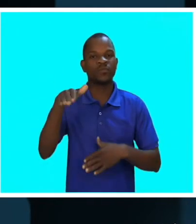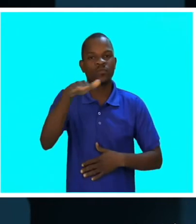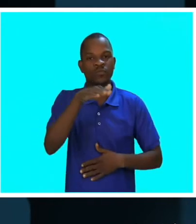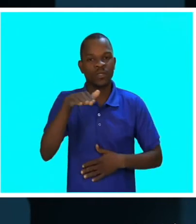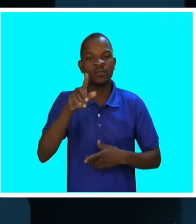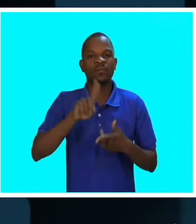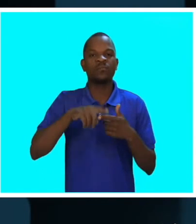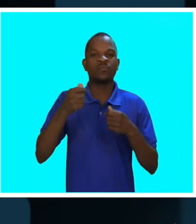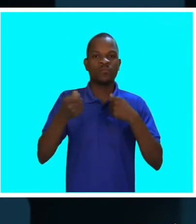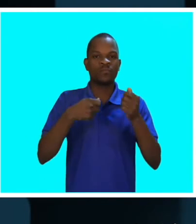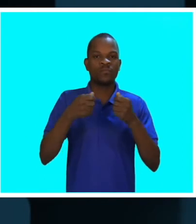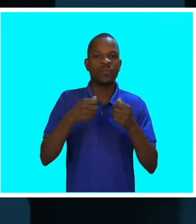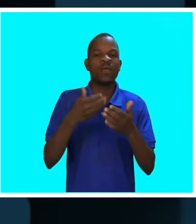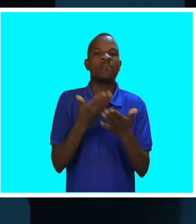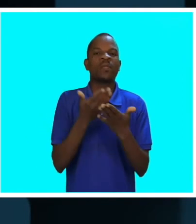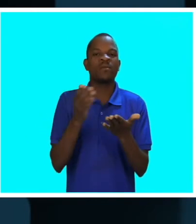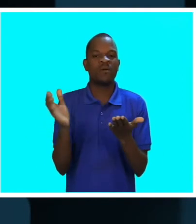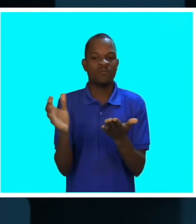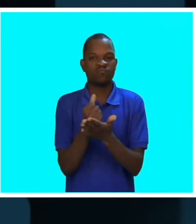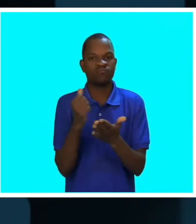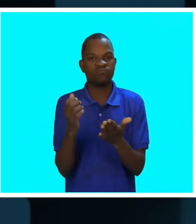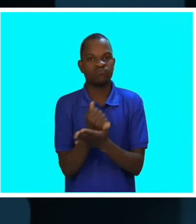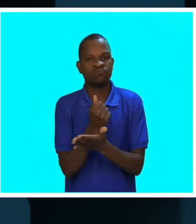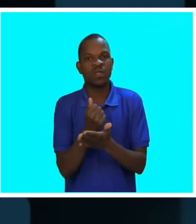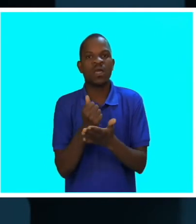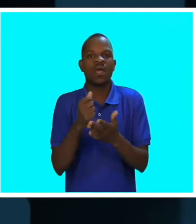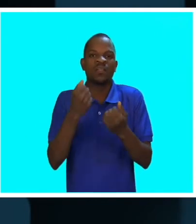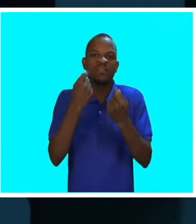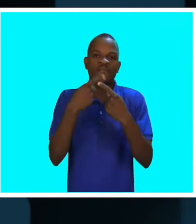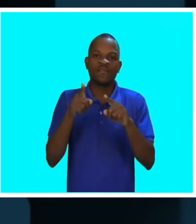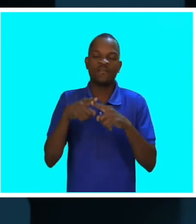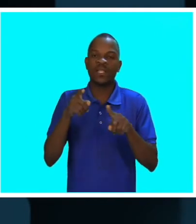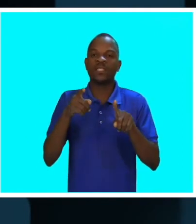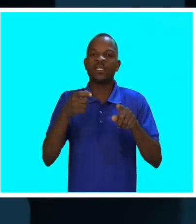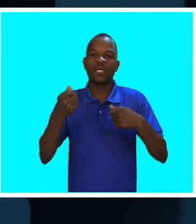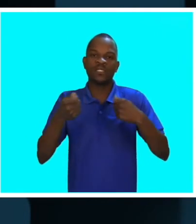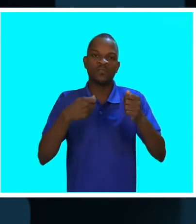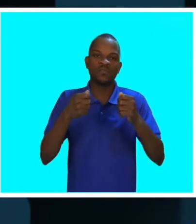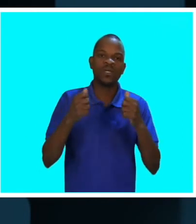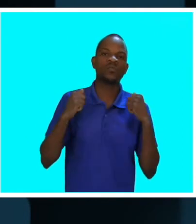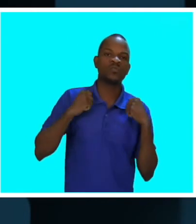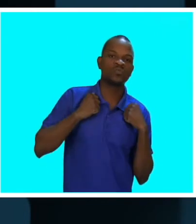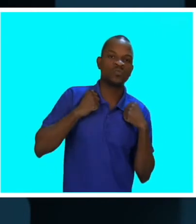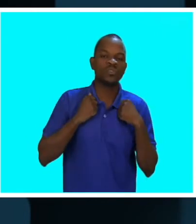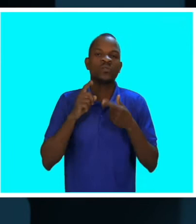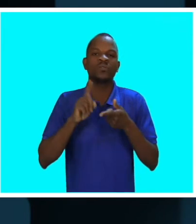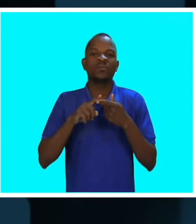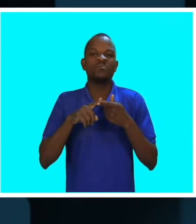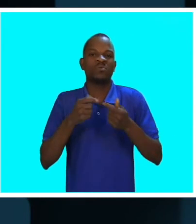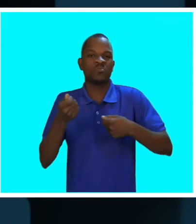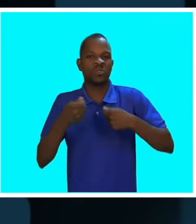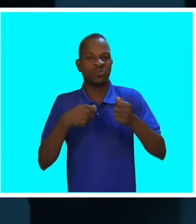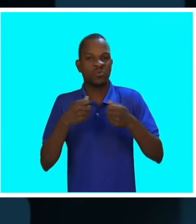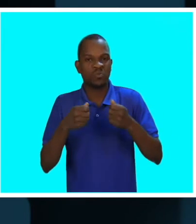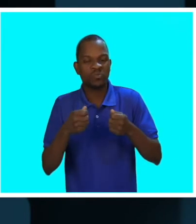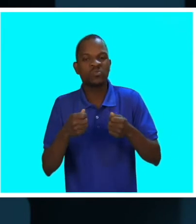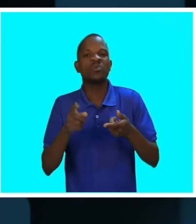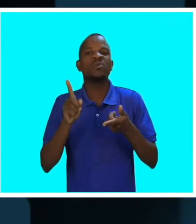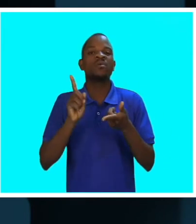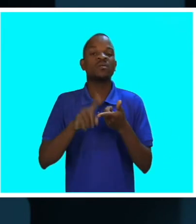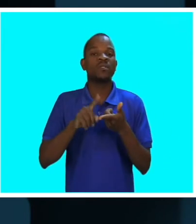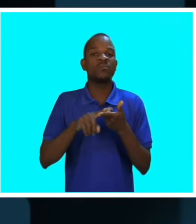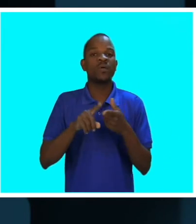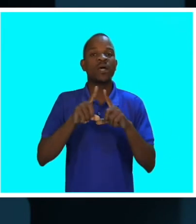desenvolvimento social e económico, capaz de gerar atividades comerciais, turísticas, emprego, negócio.